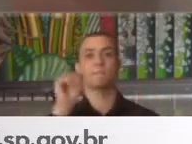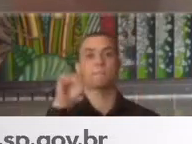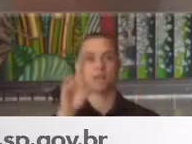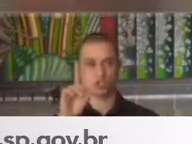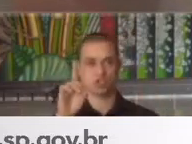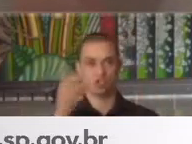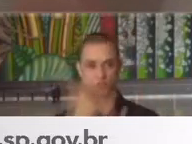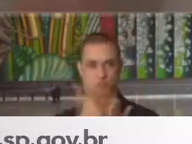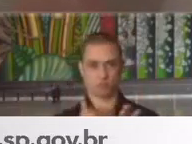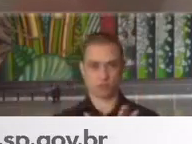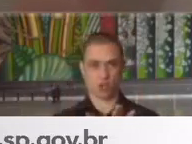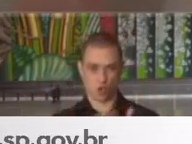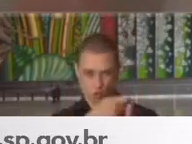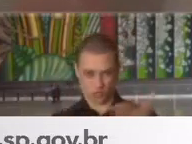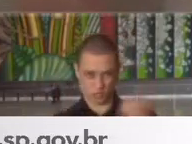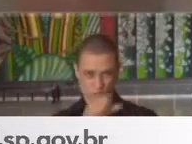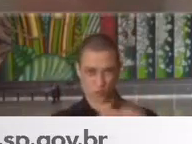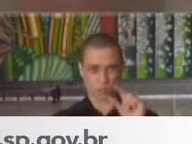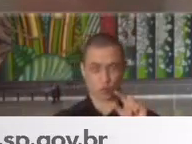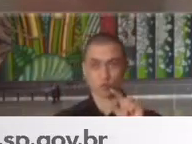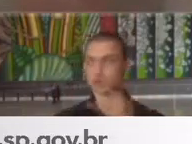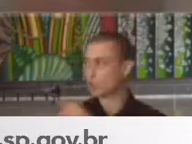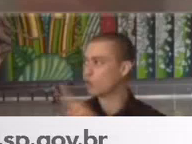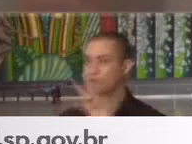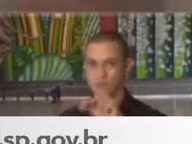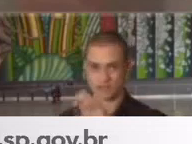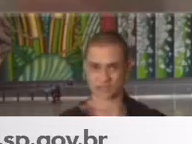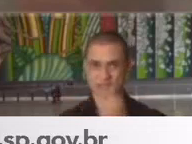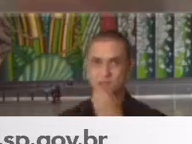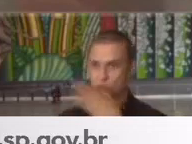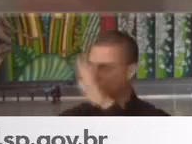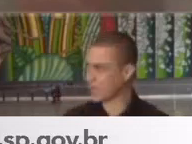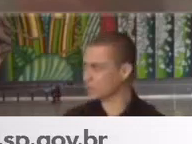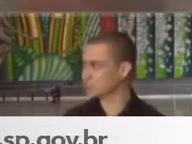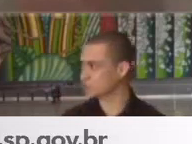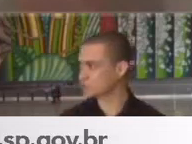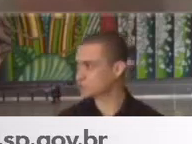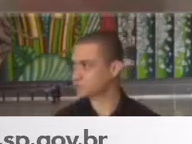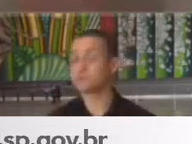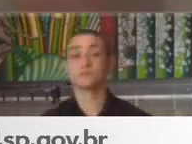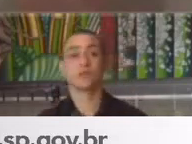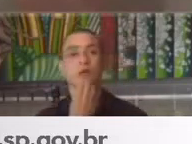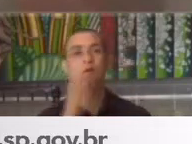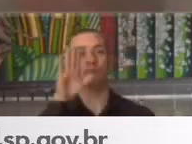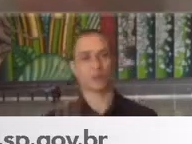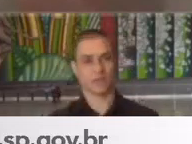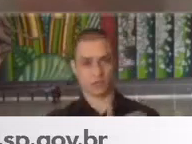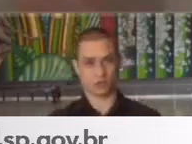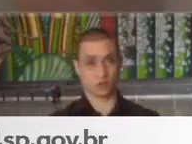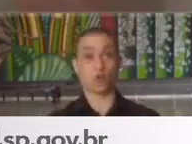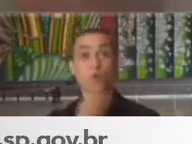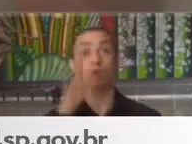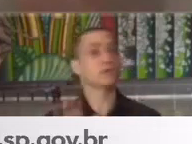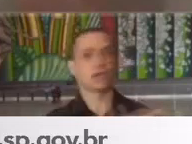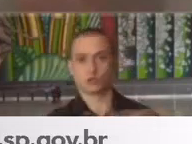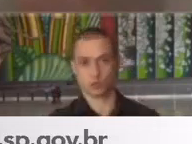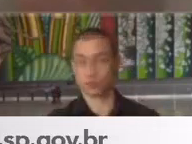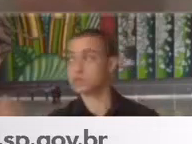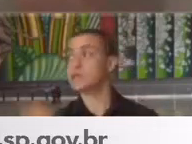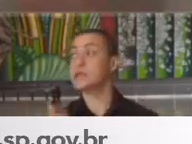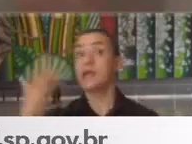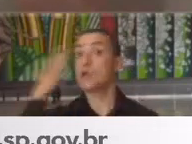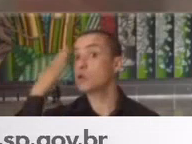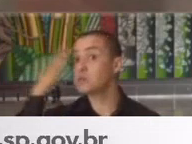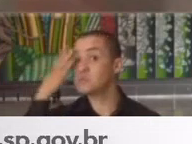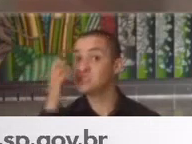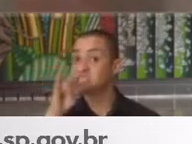do nosso roteiro. Vanessa, boa tarde. Sua pergunta, por favor. Boa tarde, governador. Boa tarde a todos. Eu gostaria de saber se já dá